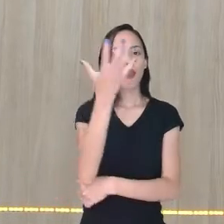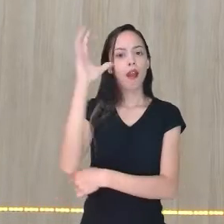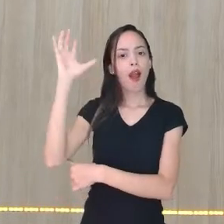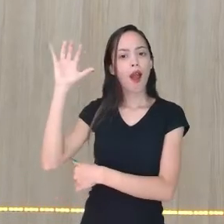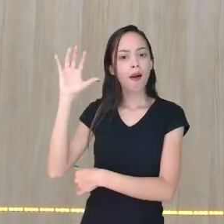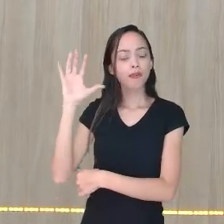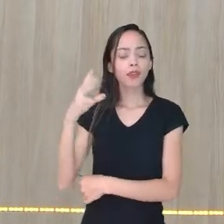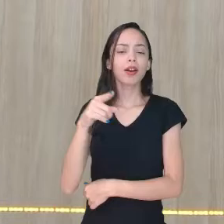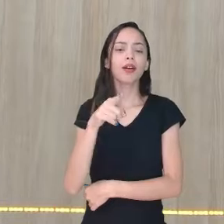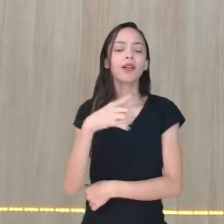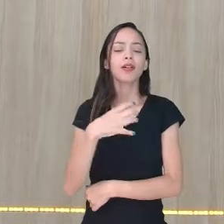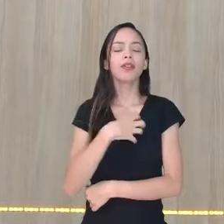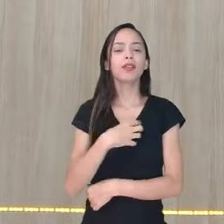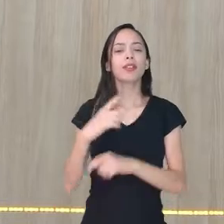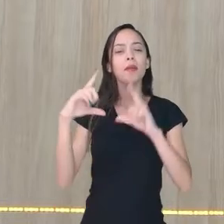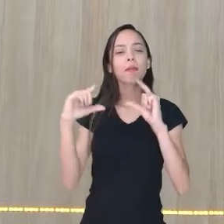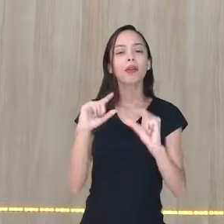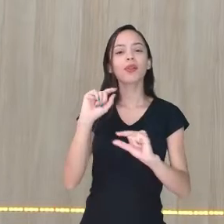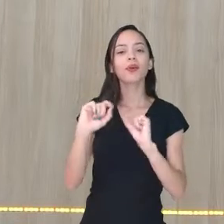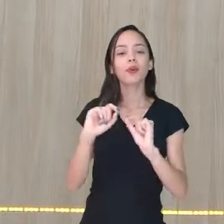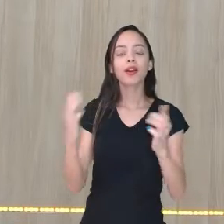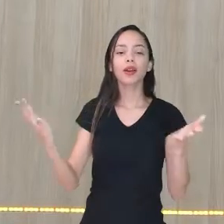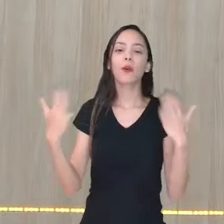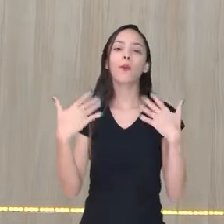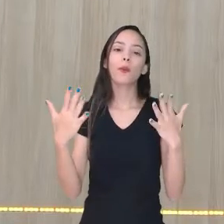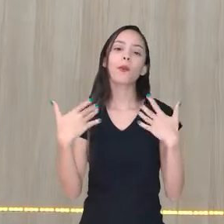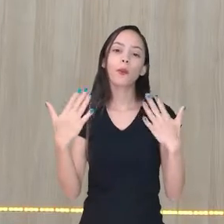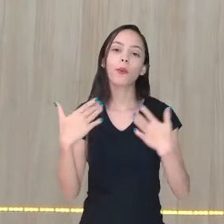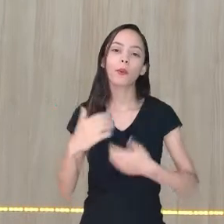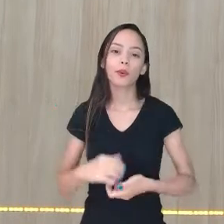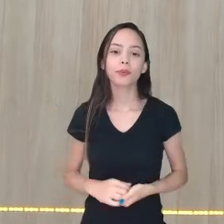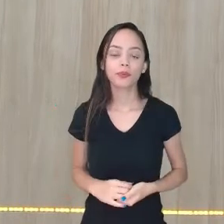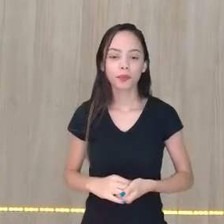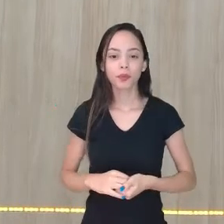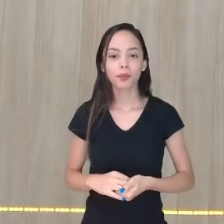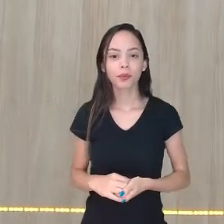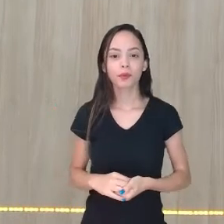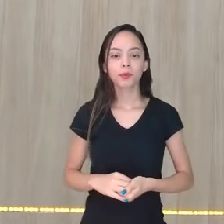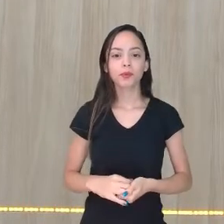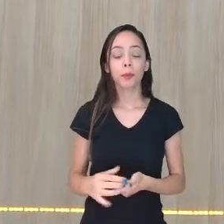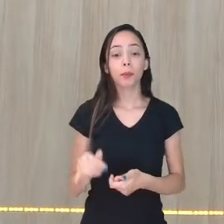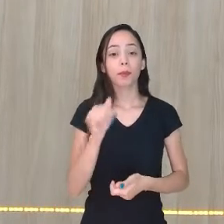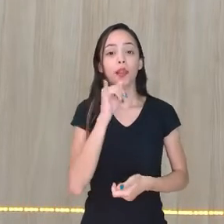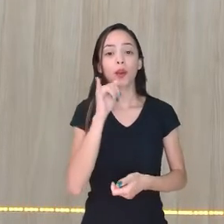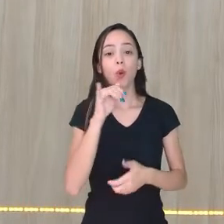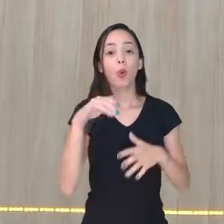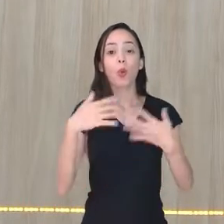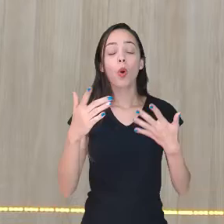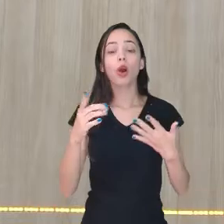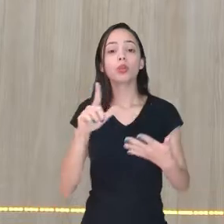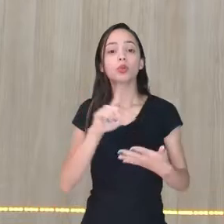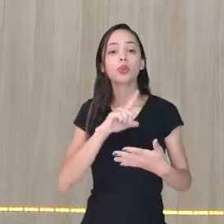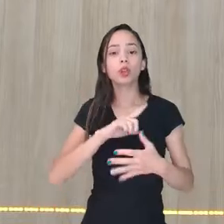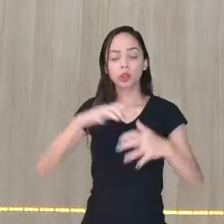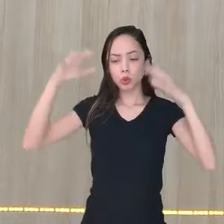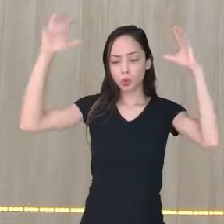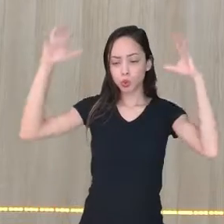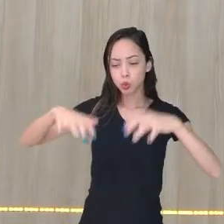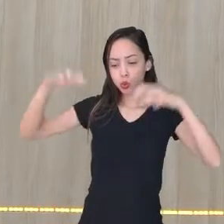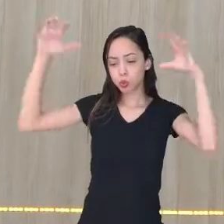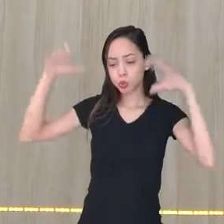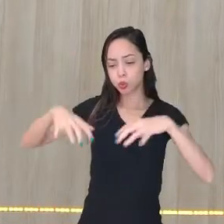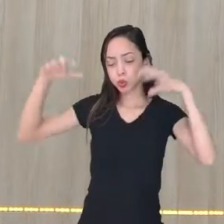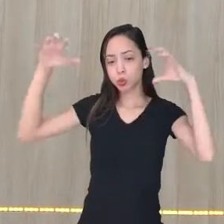calor. Consequentemente, quando tem chuvas fortes, essa árvore ela está bem plantada, ela vai evitar